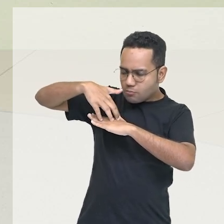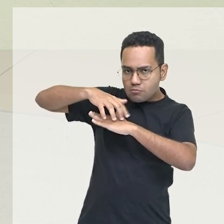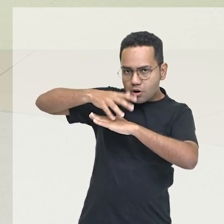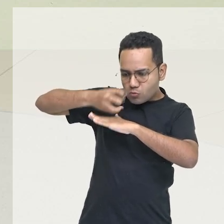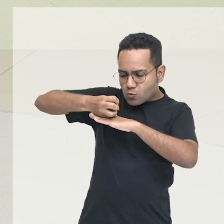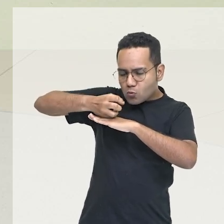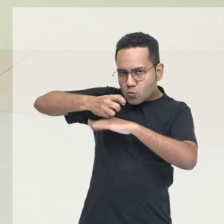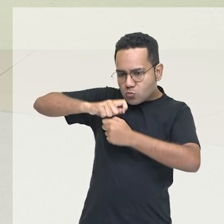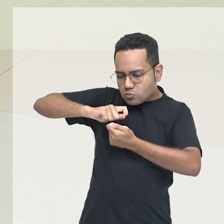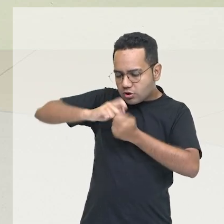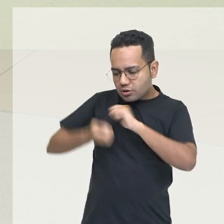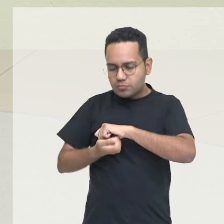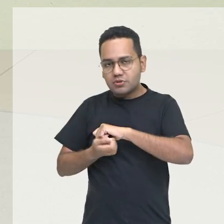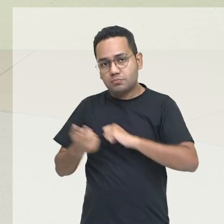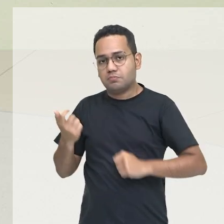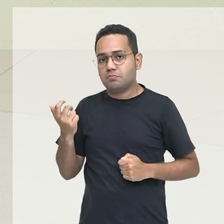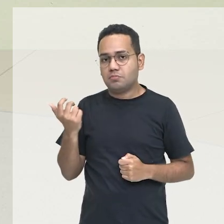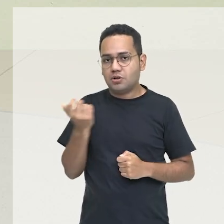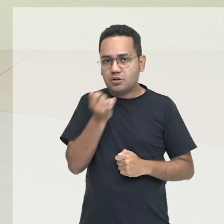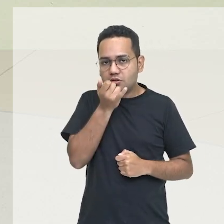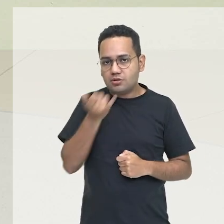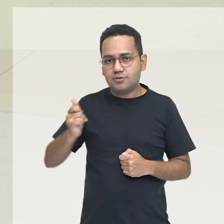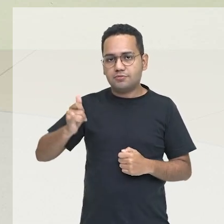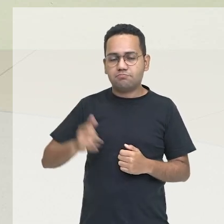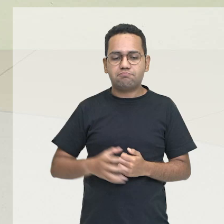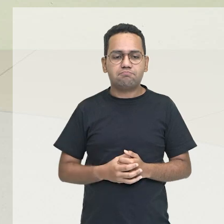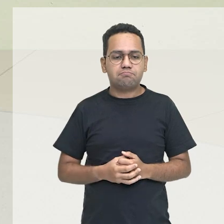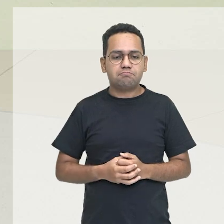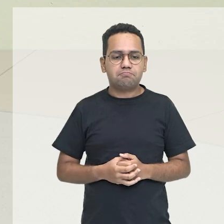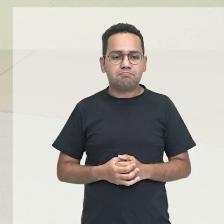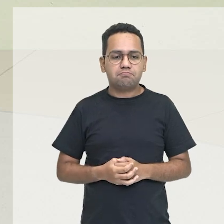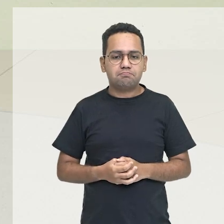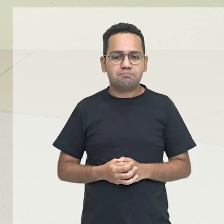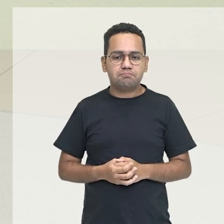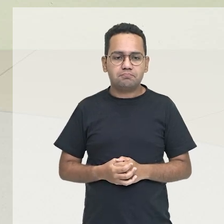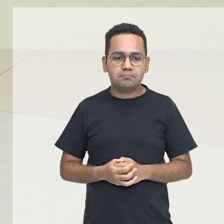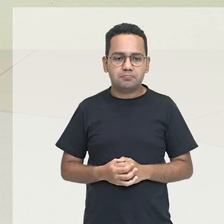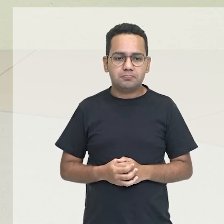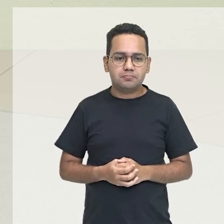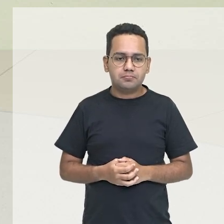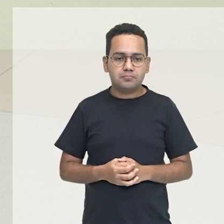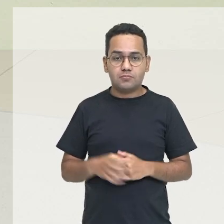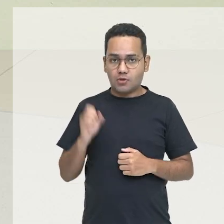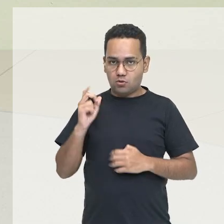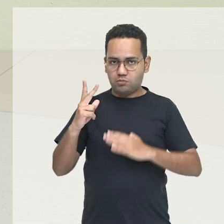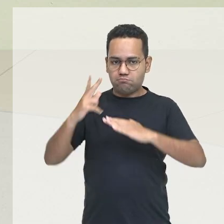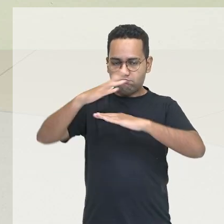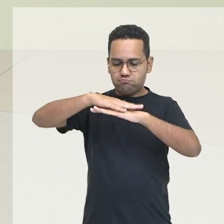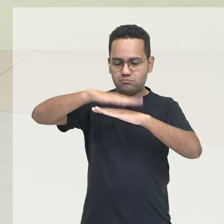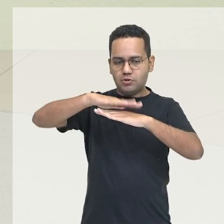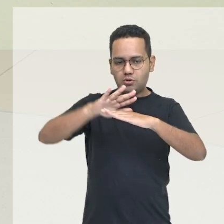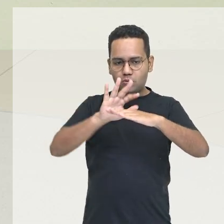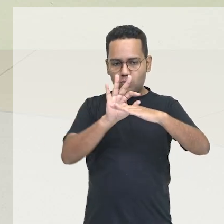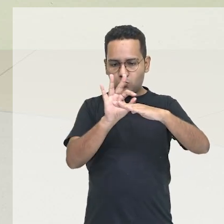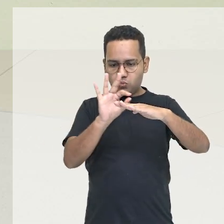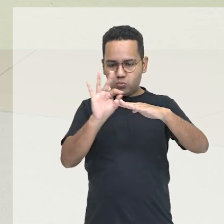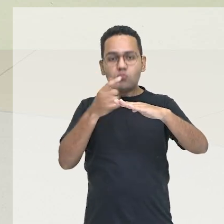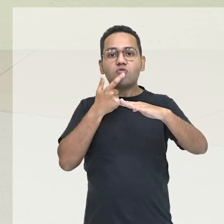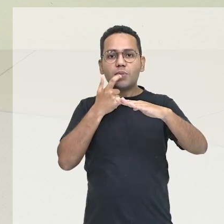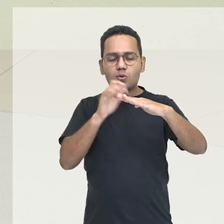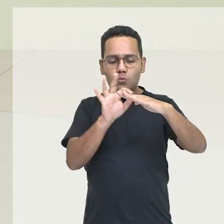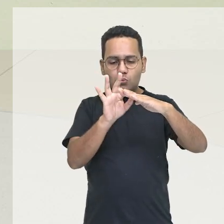ou seja, ela vai transformar depois, o inversor converte essa energia elétrica,